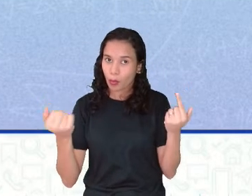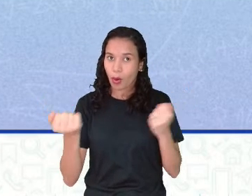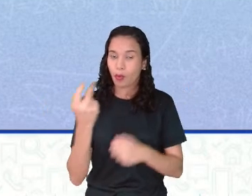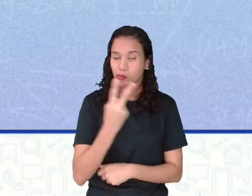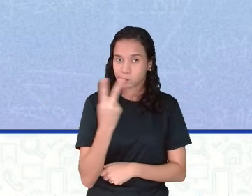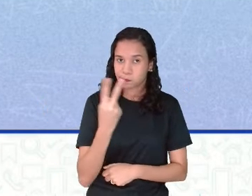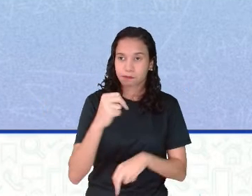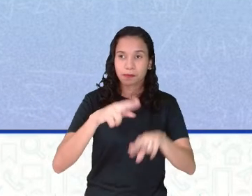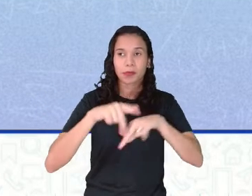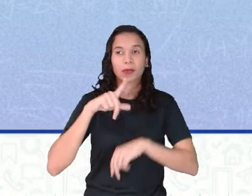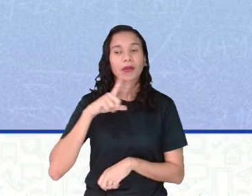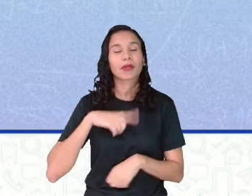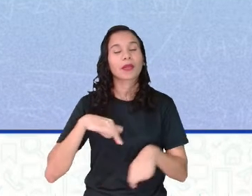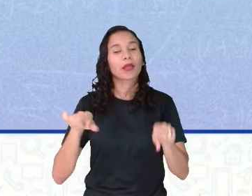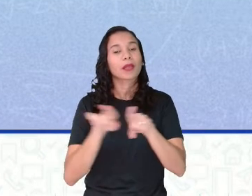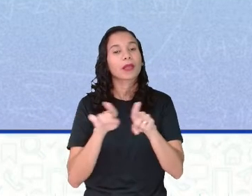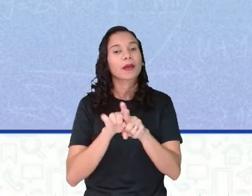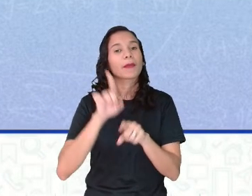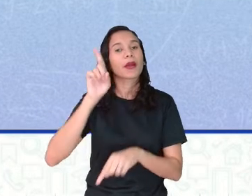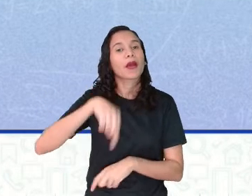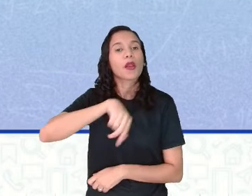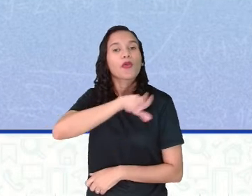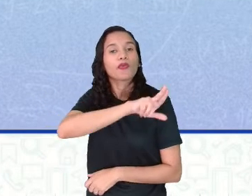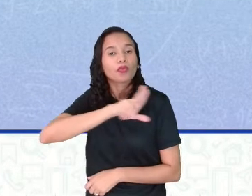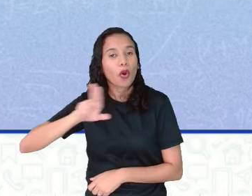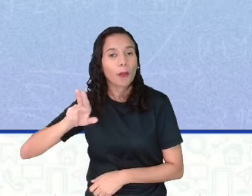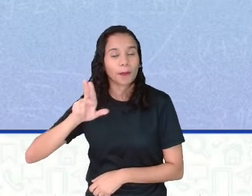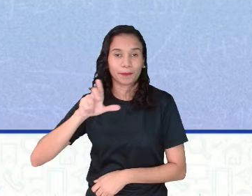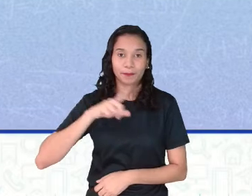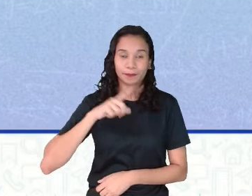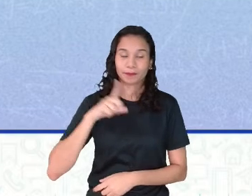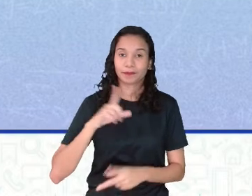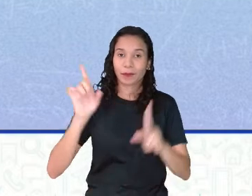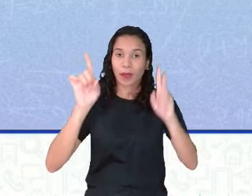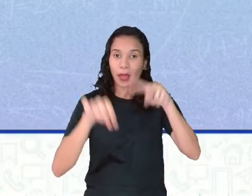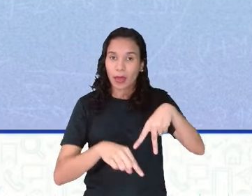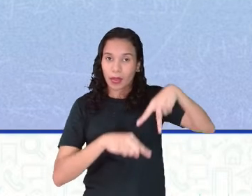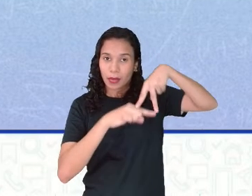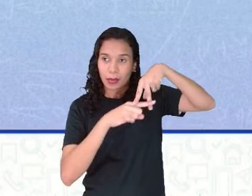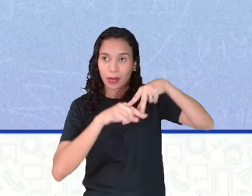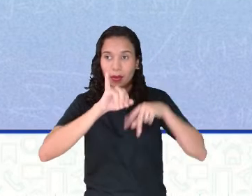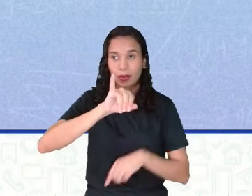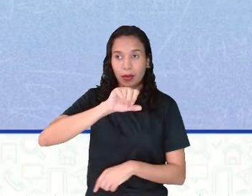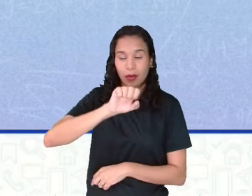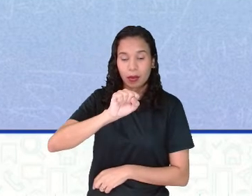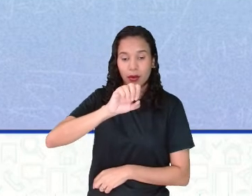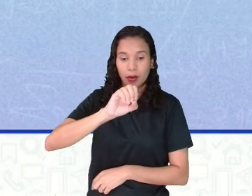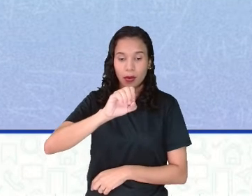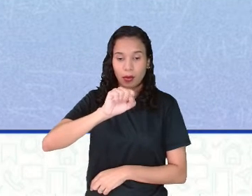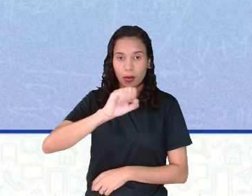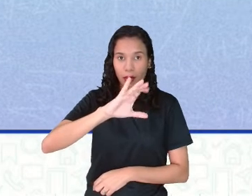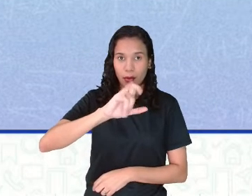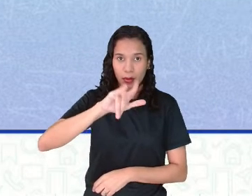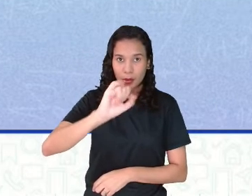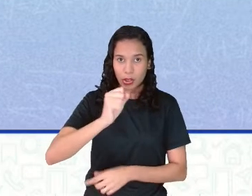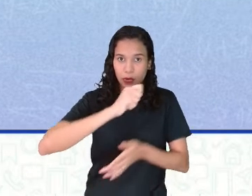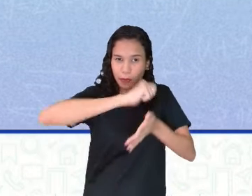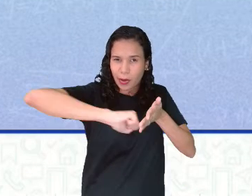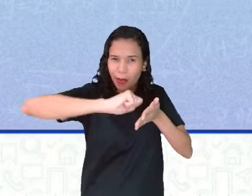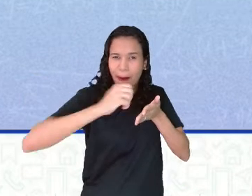medida, esses triângulos, eles são chamados de triângulos o quê? Isósceles. Vou escrever aqui para você.